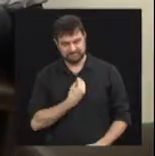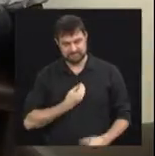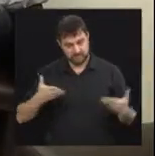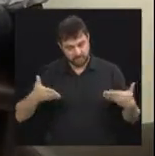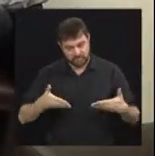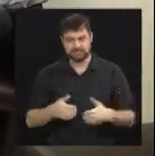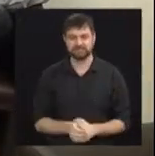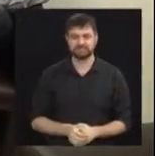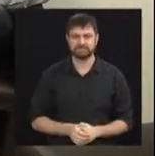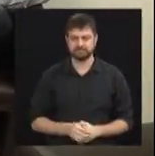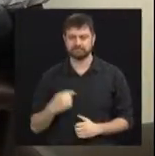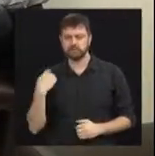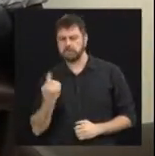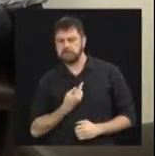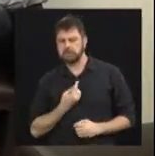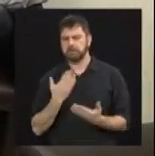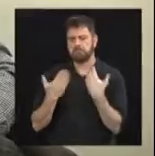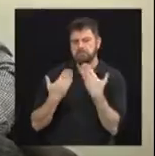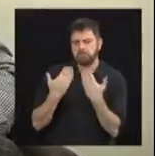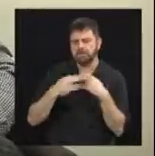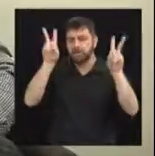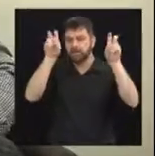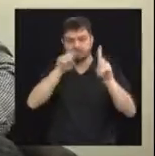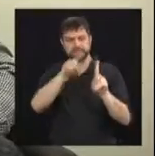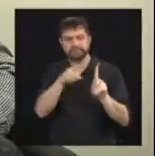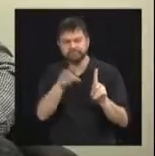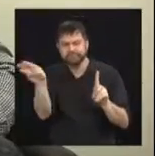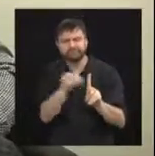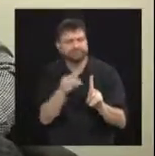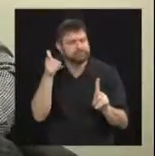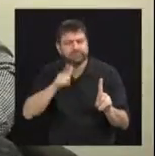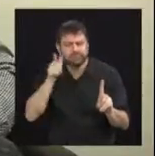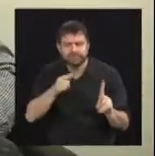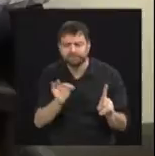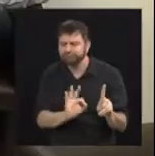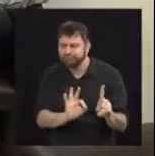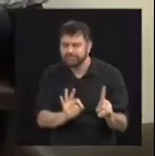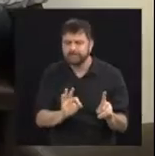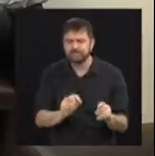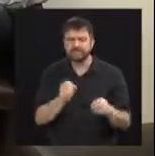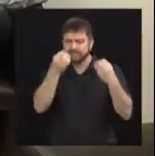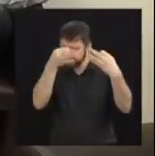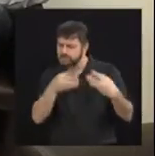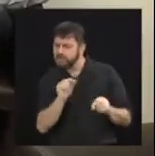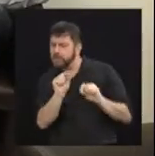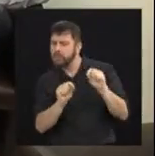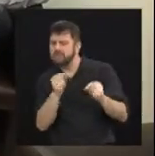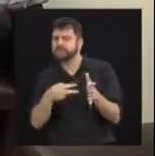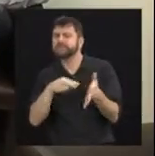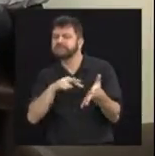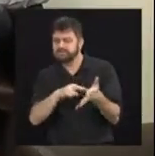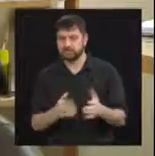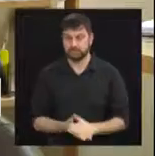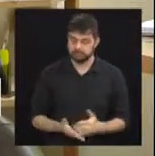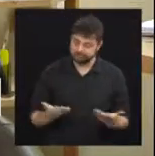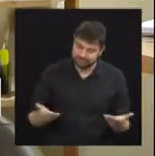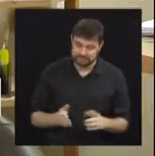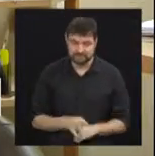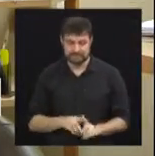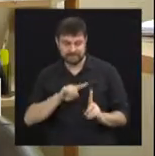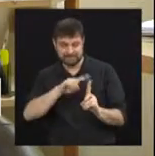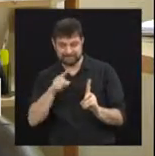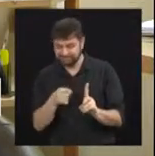hoje. Doutora, então o nosso bate-papo aqui hoje é sobre infertilidade. E para a gente começar, o que é infertilidade? Bom, infertilidade